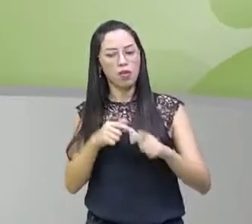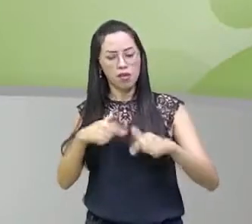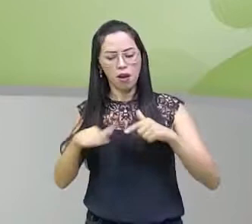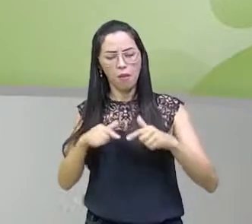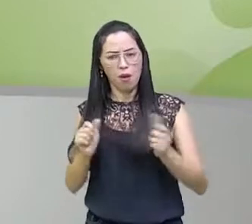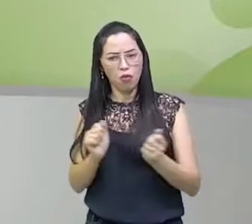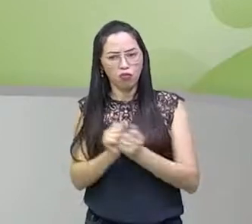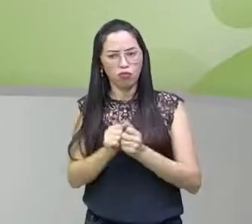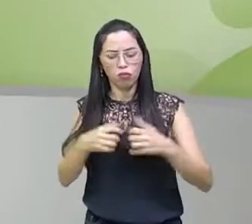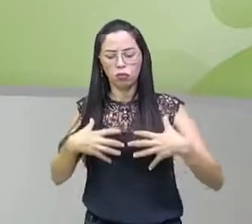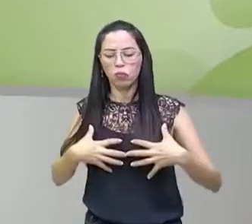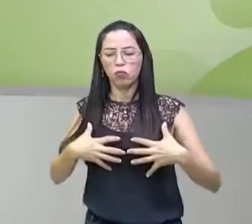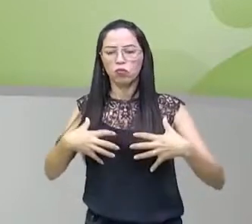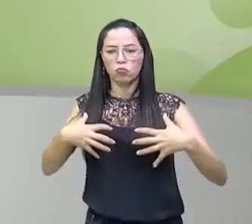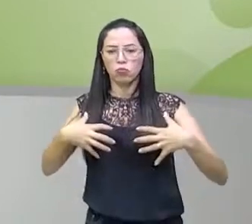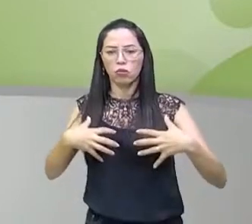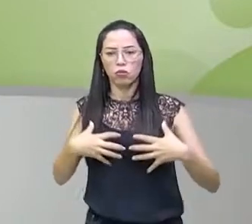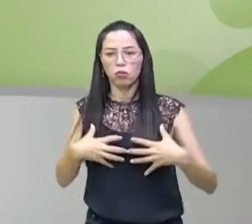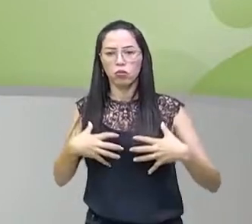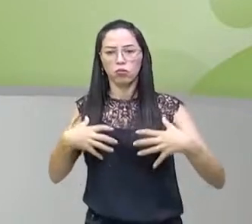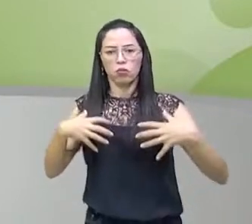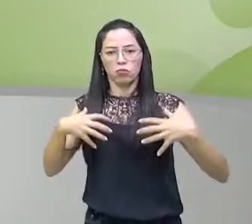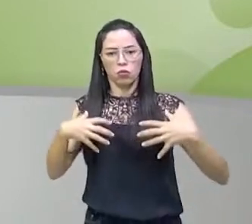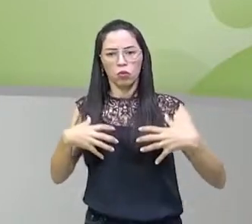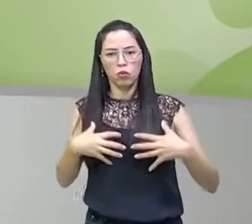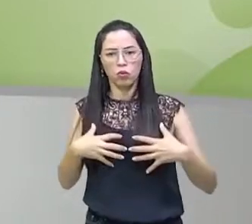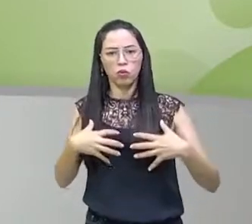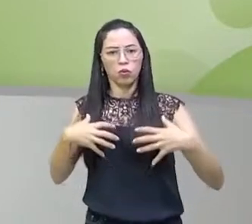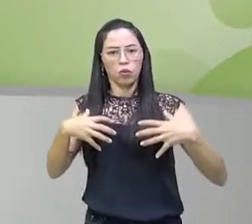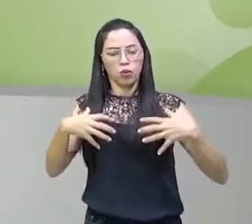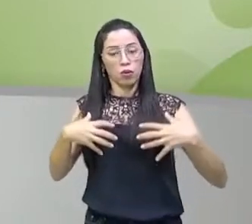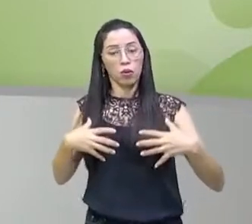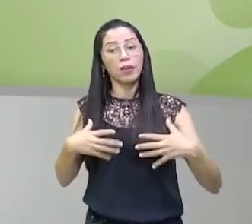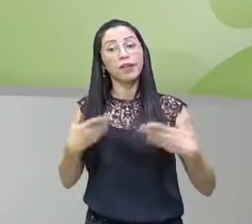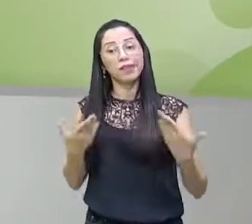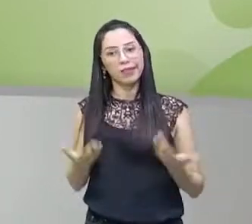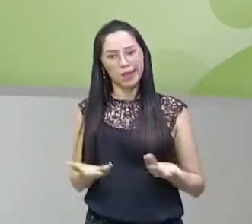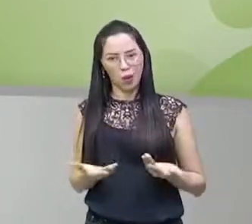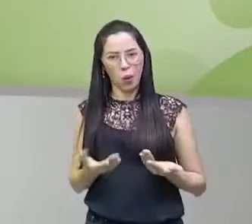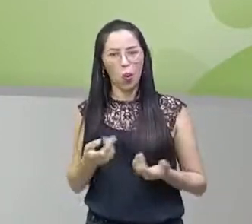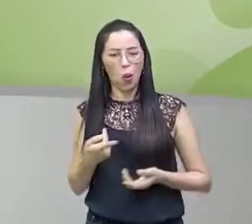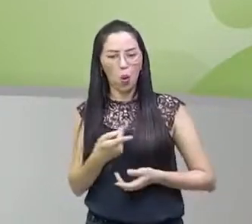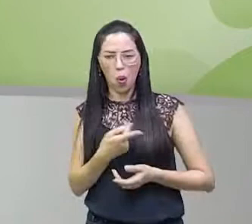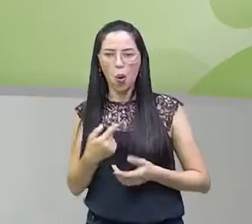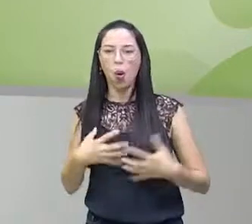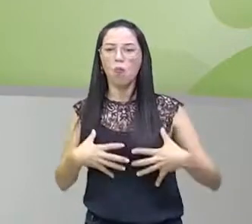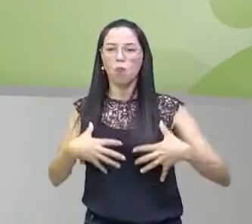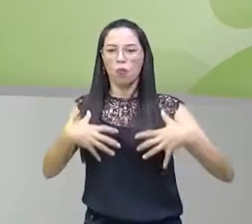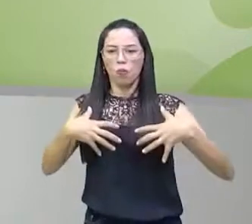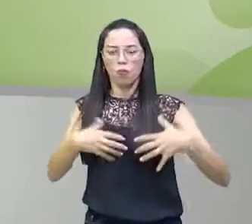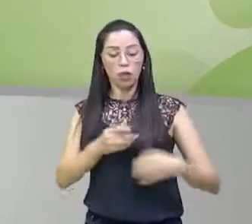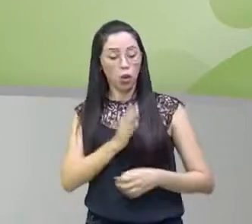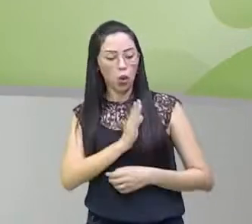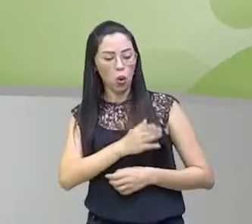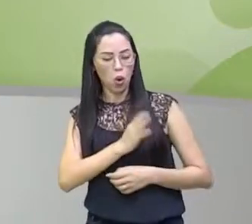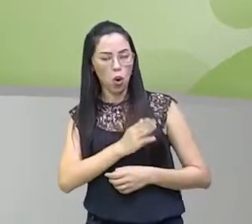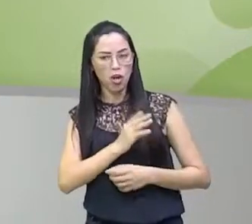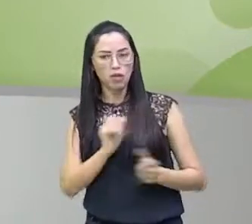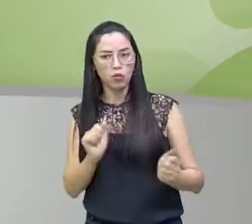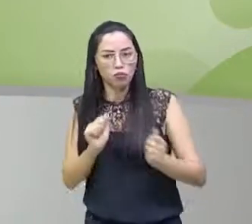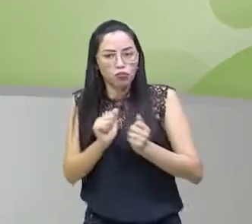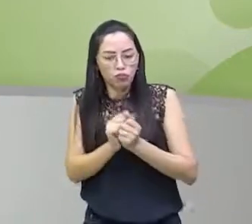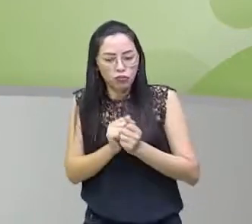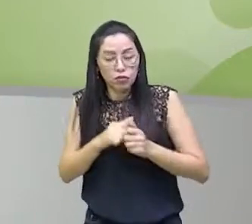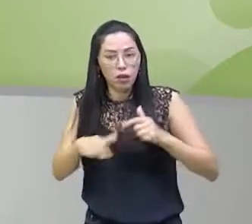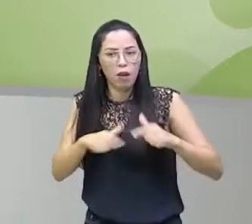sangue precisa receber o oxigênio para que ele seja distribuído pelo corpo.